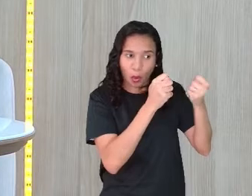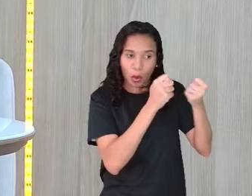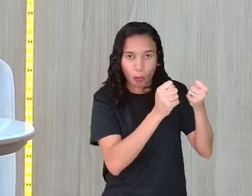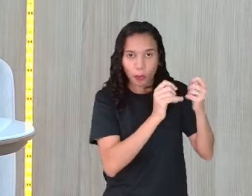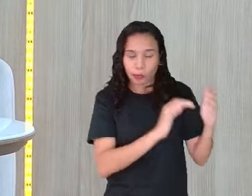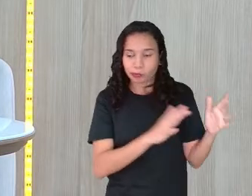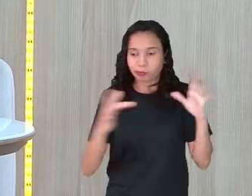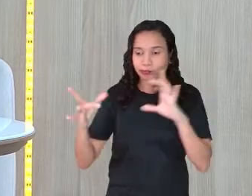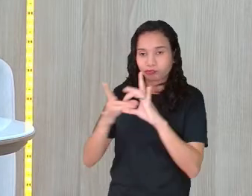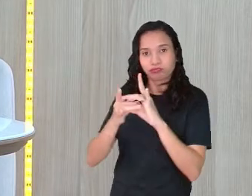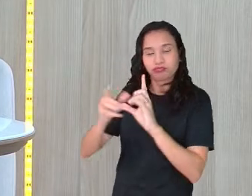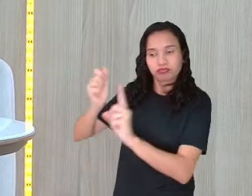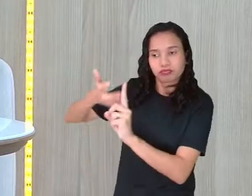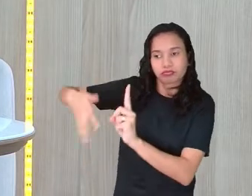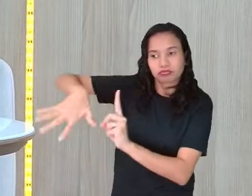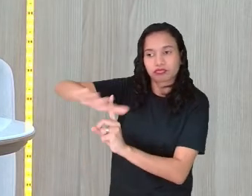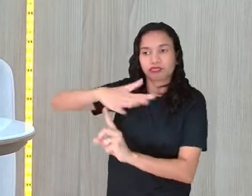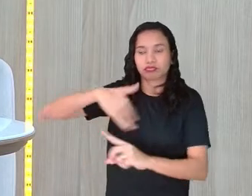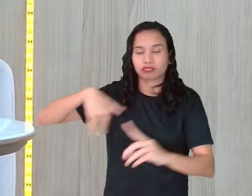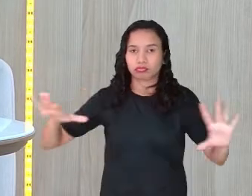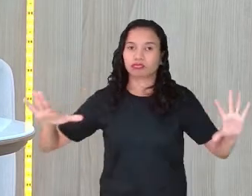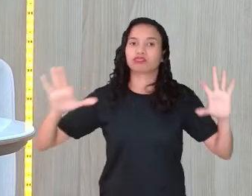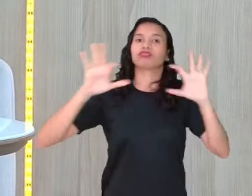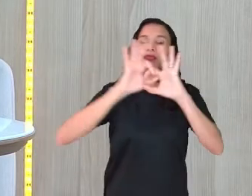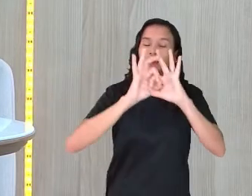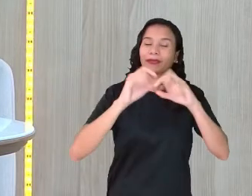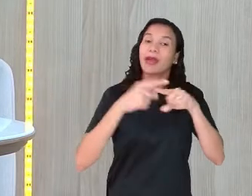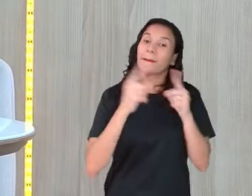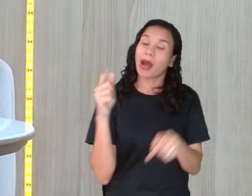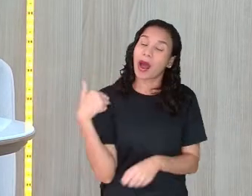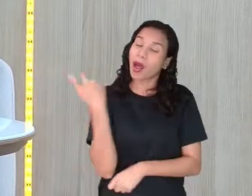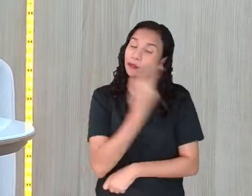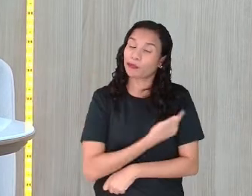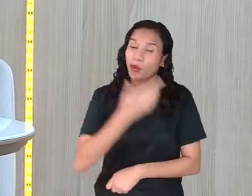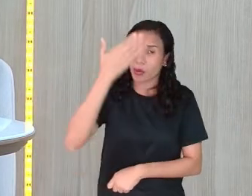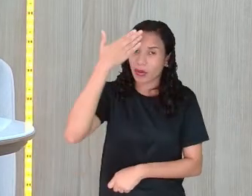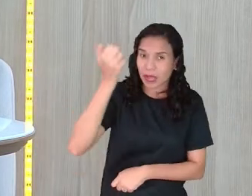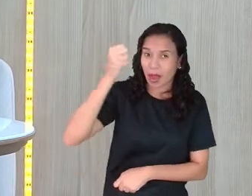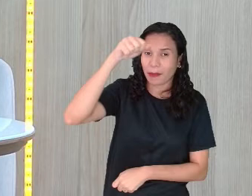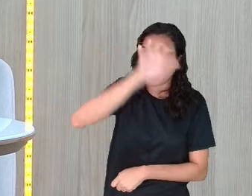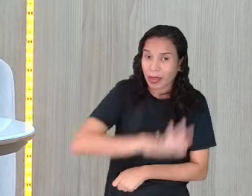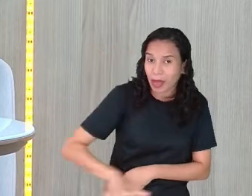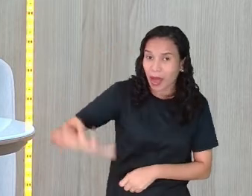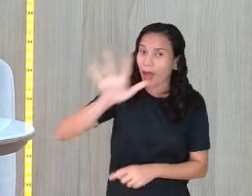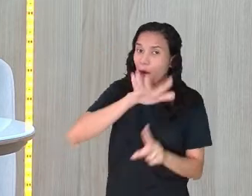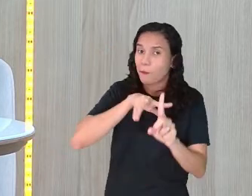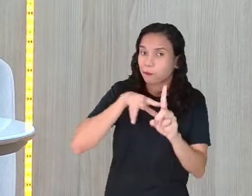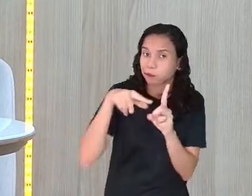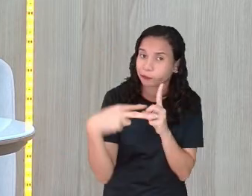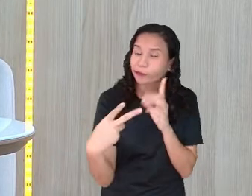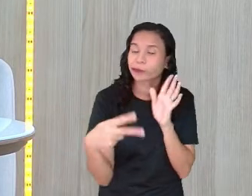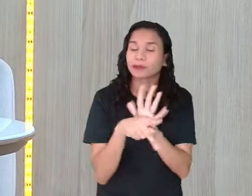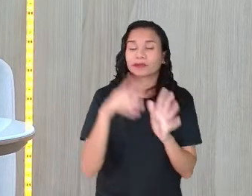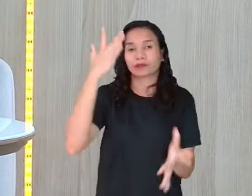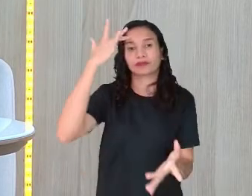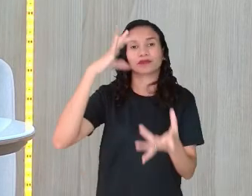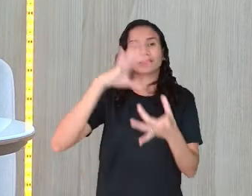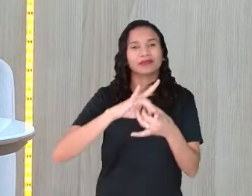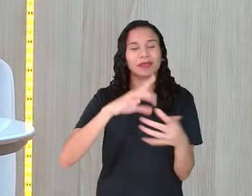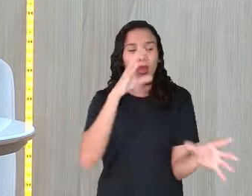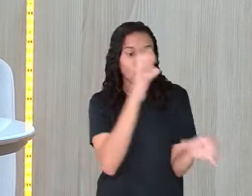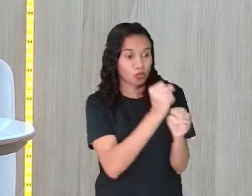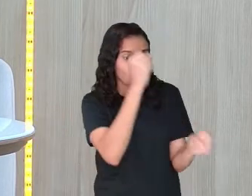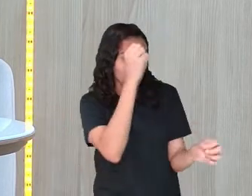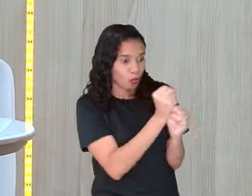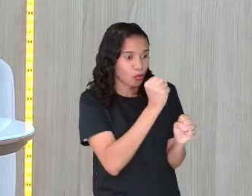com a questão ambiental. Mas a gente sabe que dentro dessa perspectiva, né, da lógica do lucro,